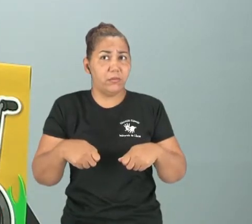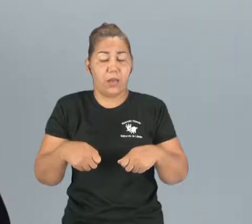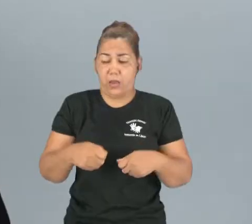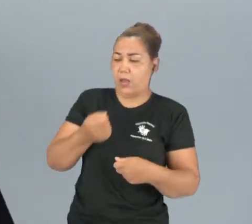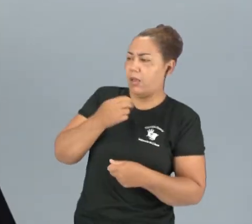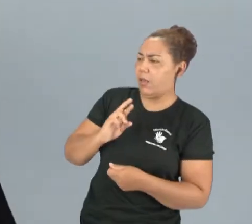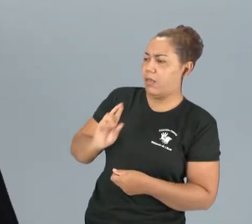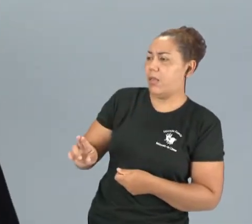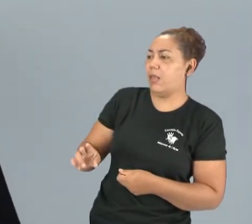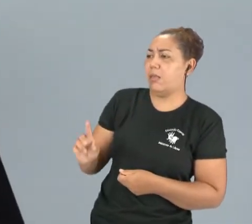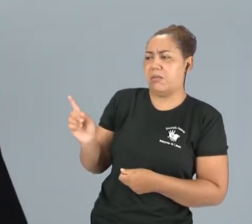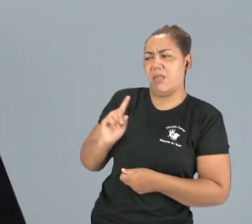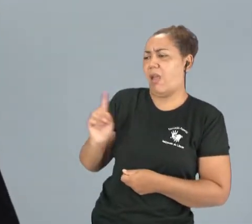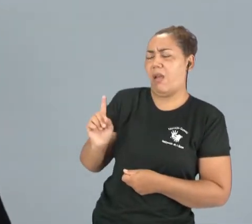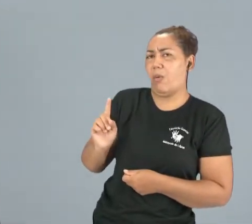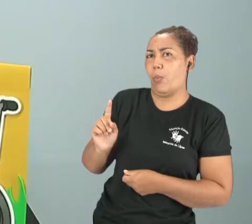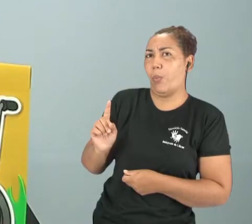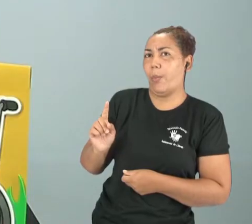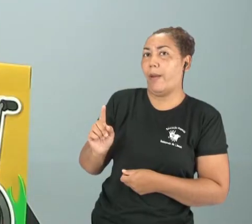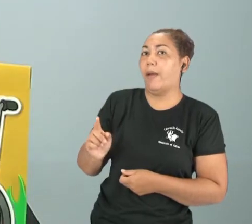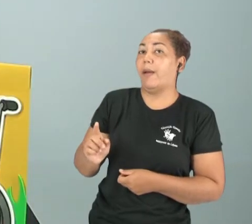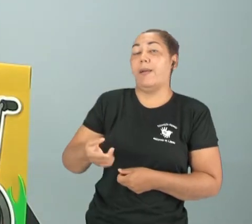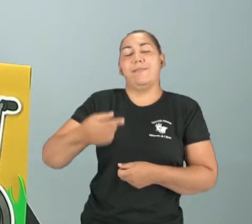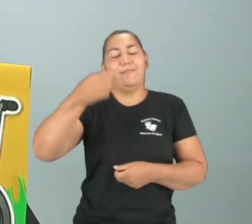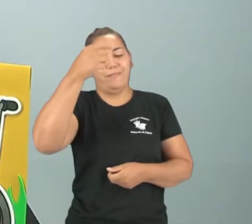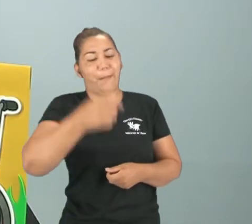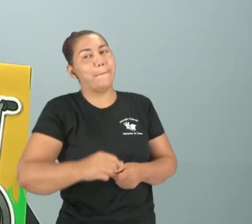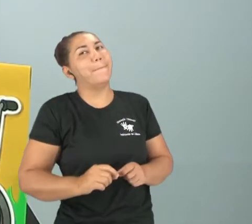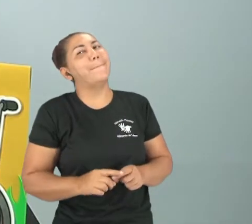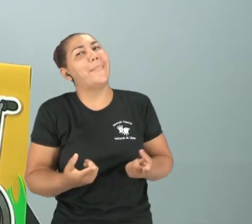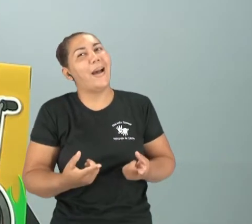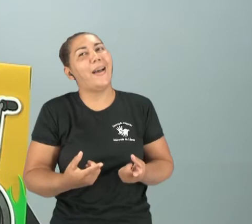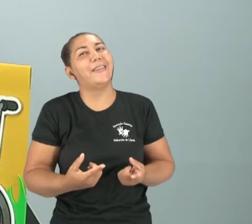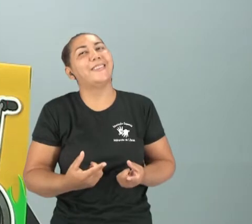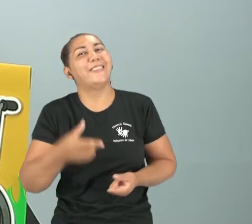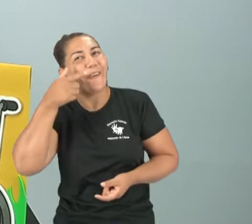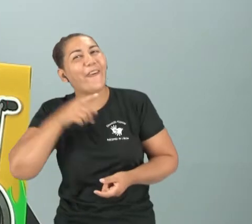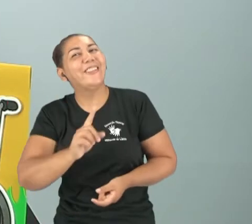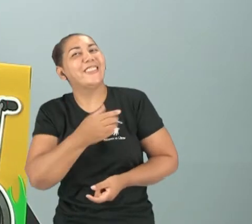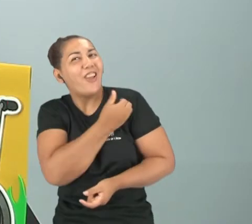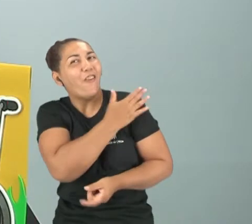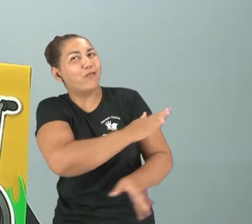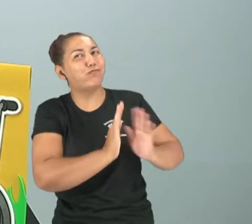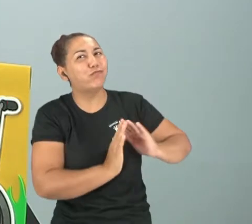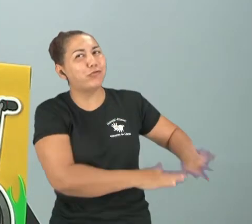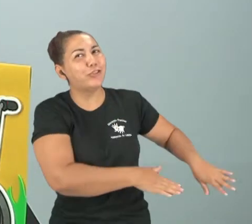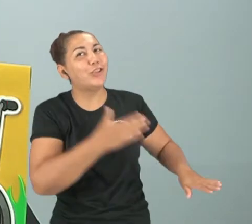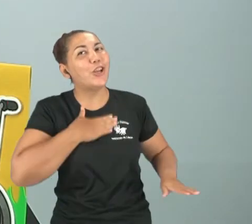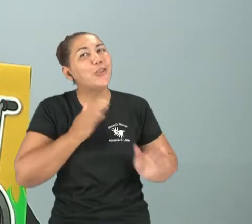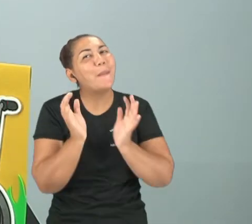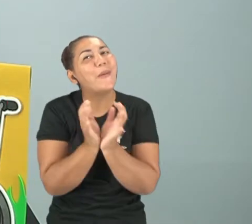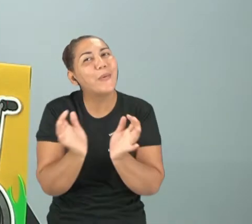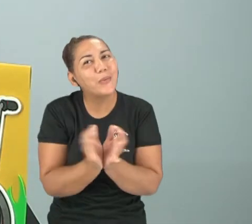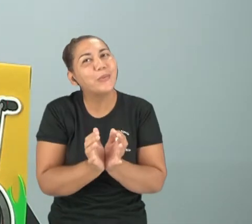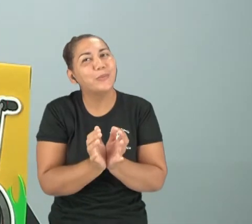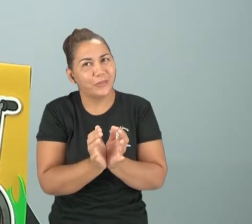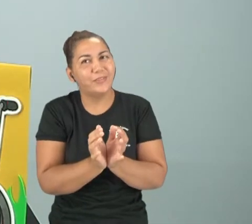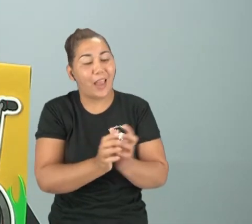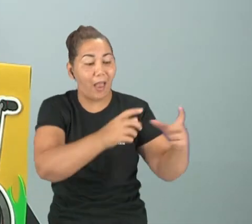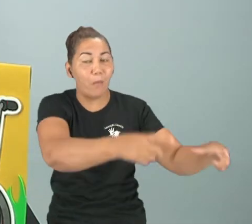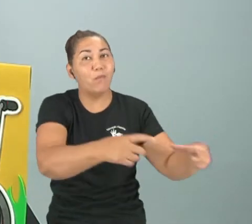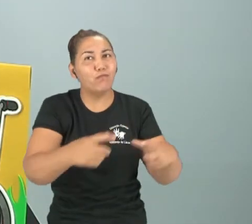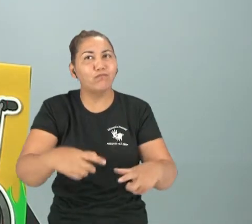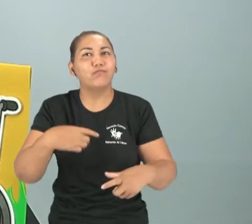é, mas eu consegui tirar o preconceito do meu grupo, eu consegui tirar o preconceito do meu bairro, da comunidade onde eu